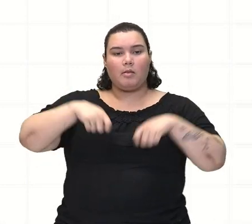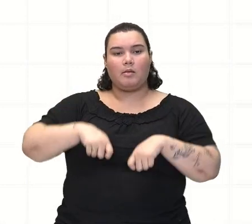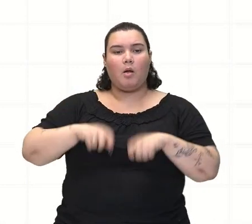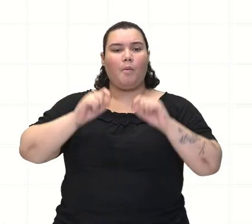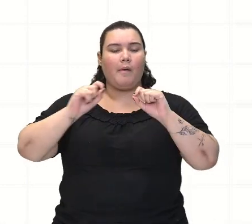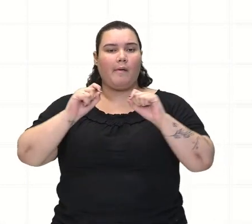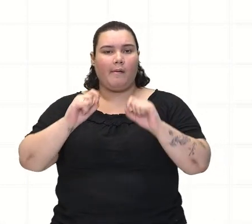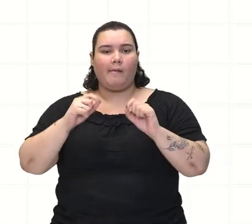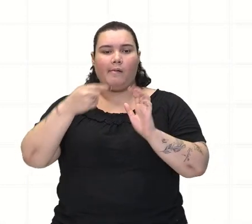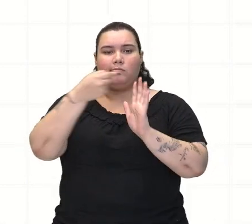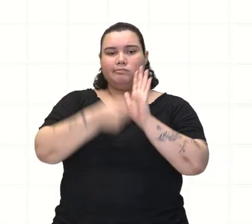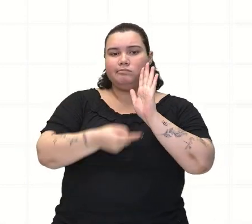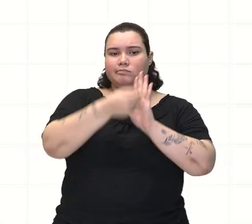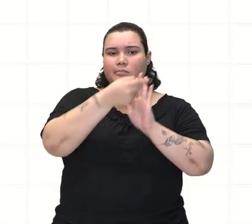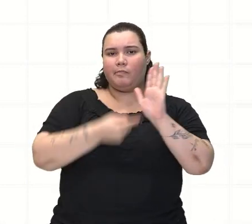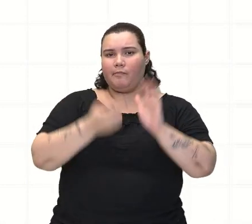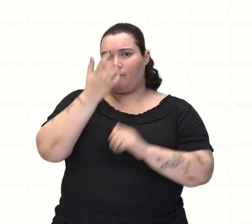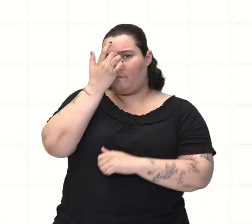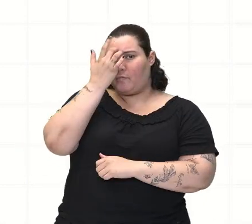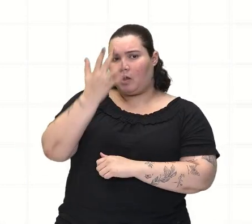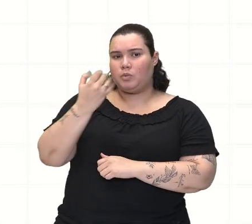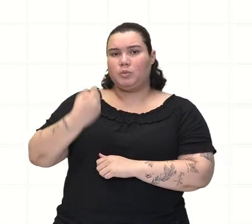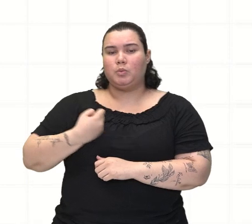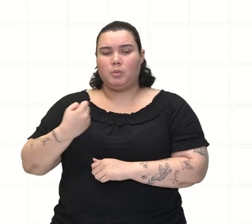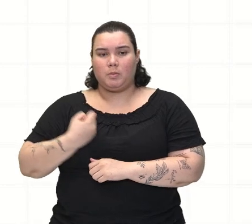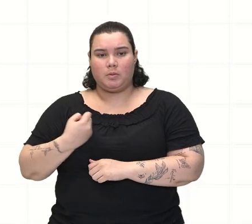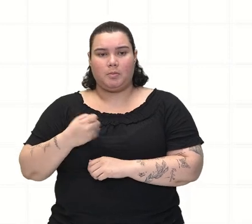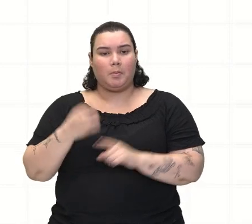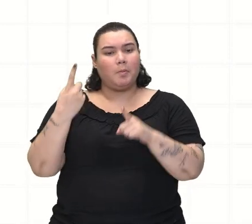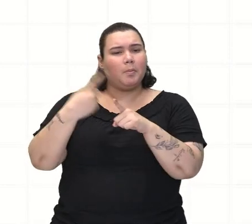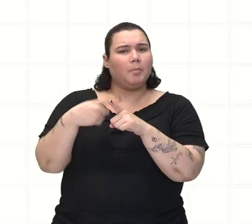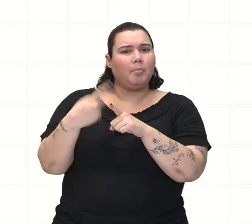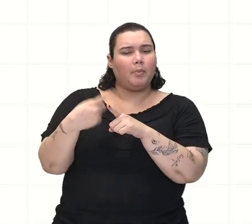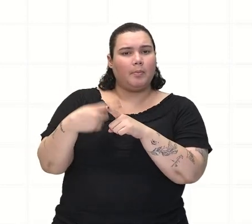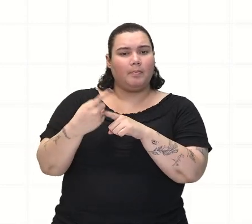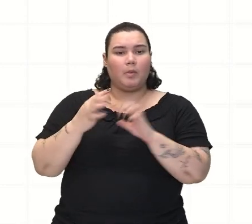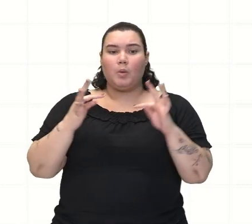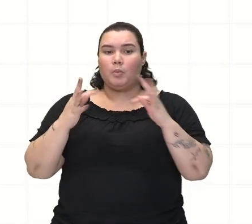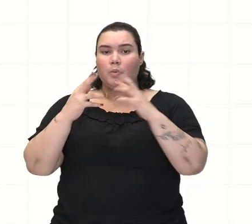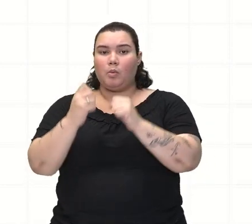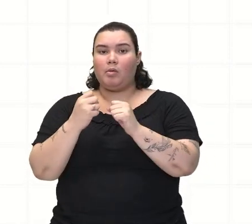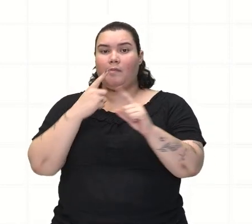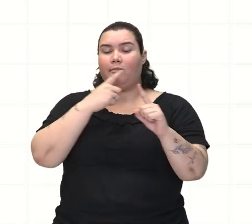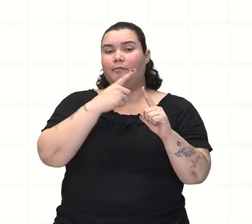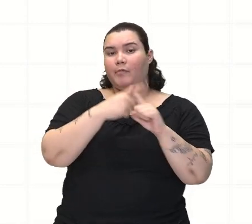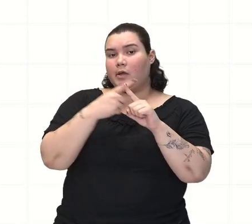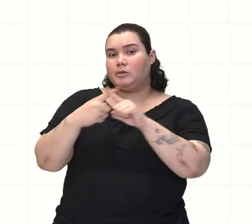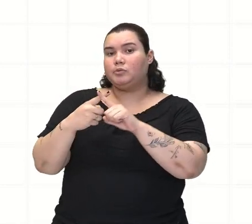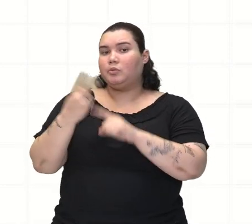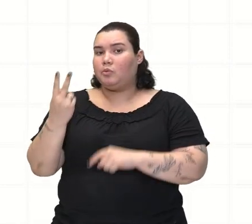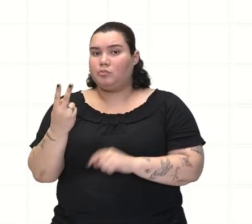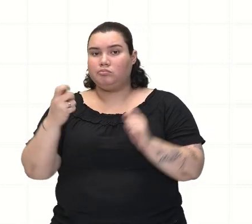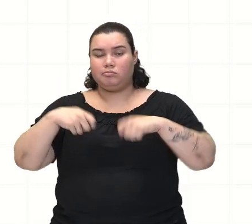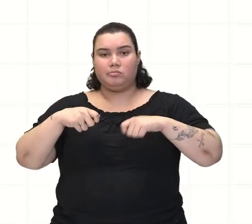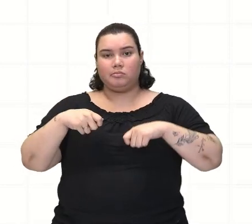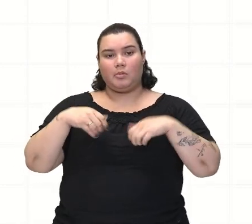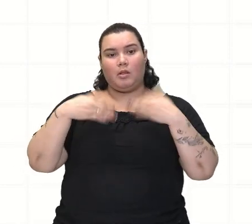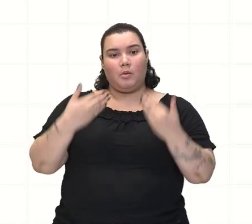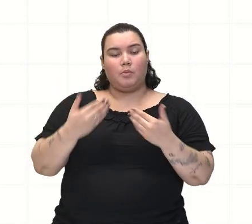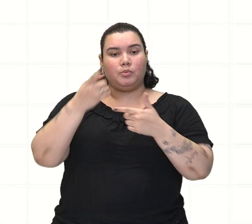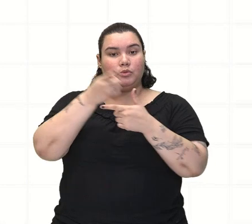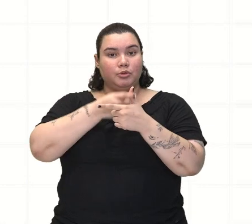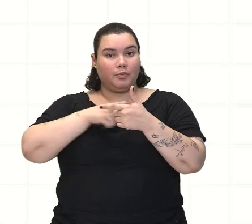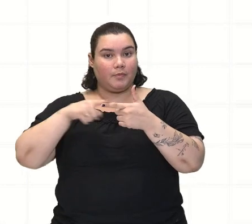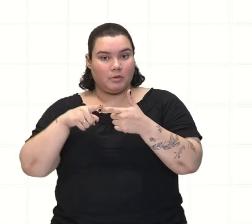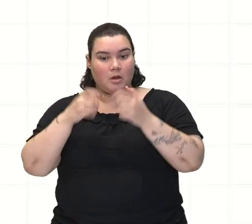simplificar esses coeficientes, porque todos eles são múltiplos de 2, né? Então, dividindo